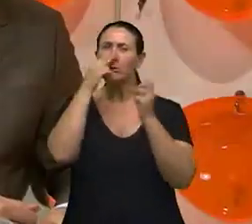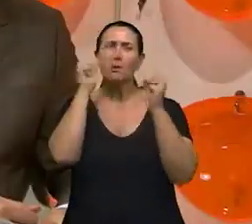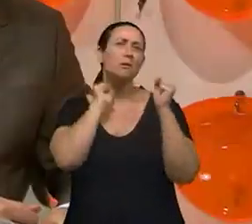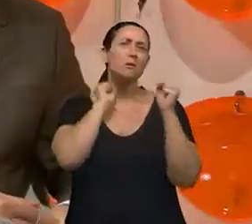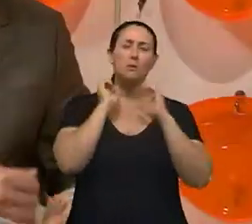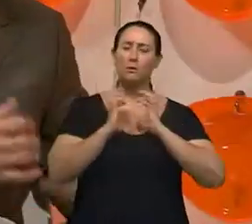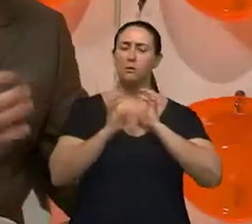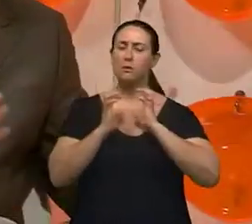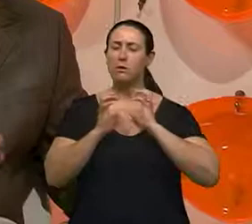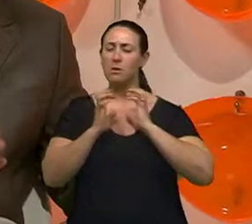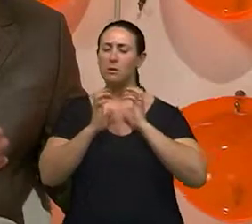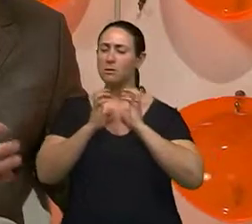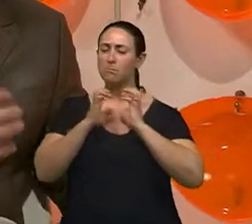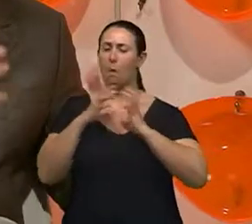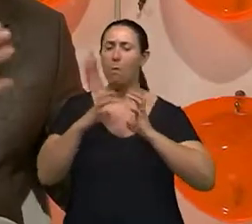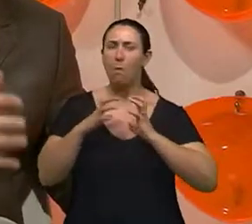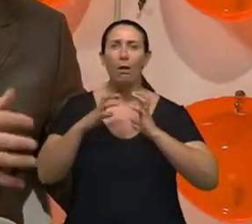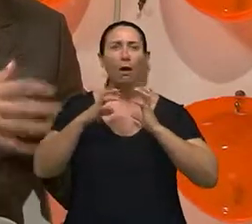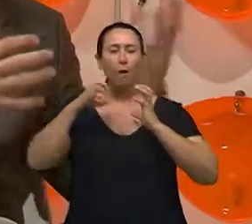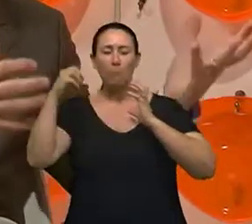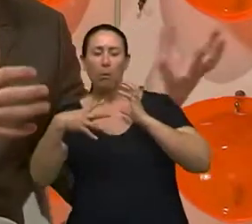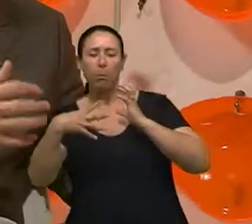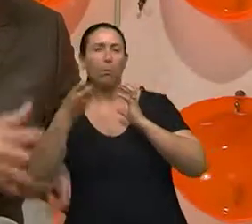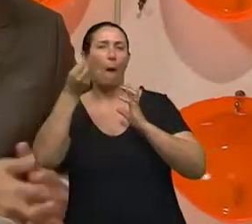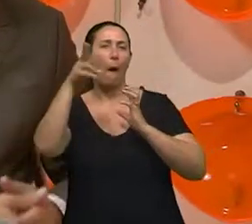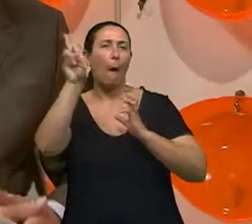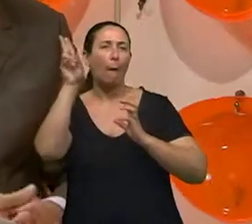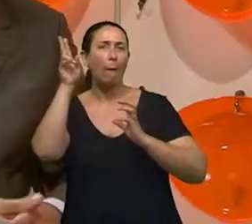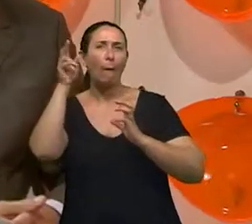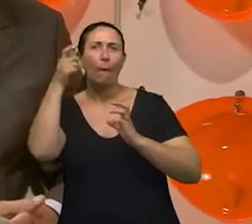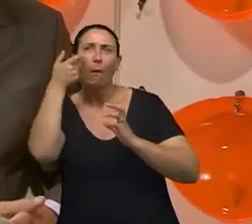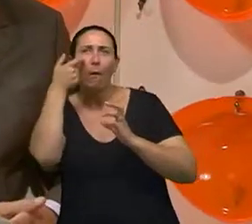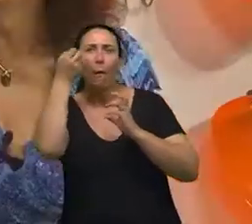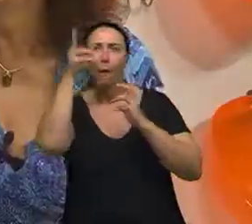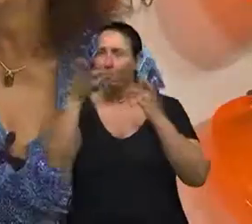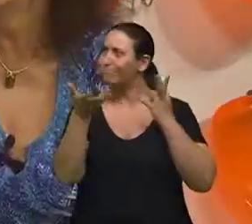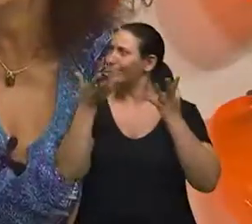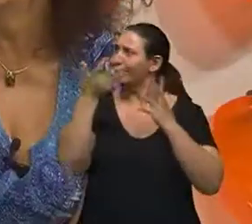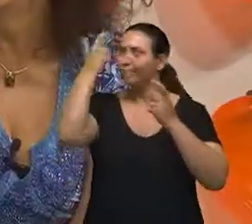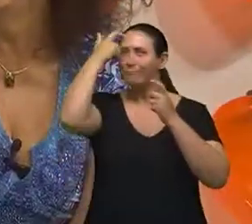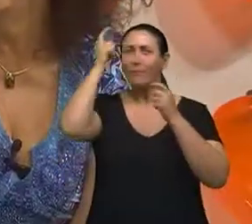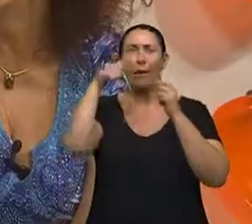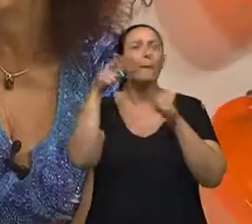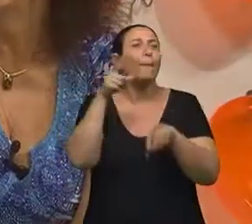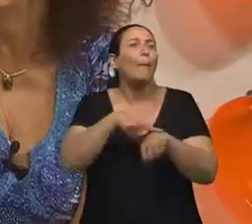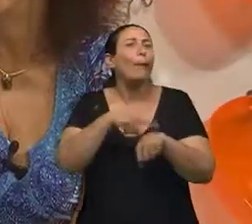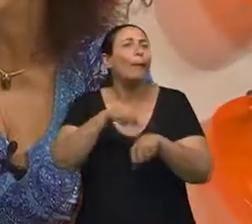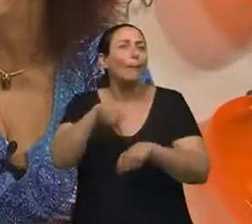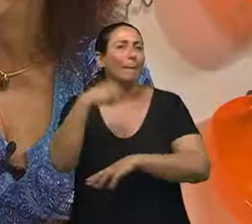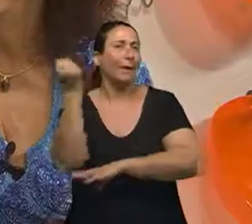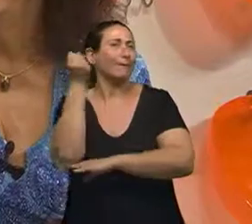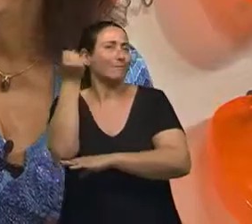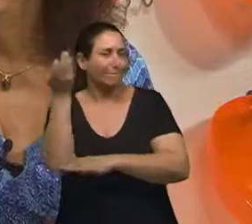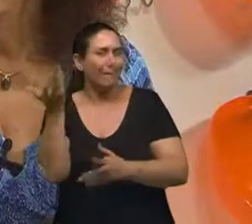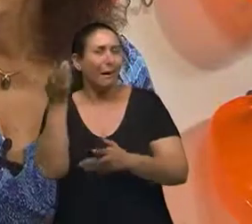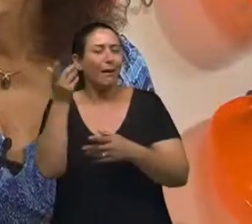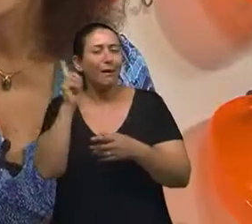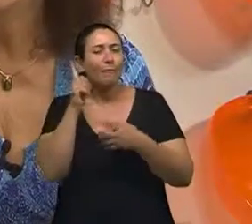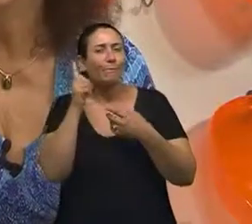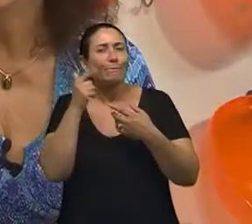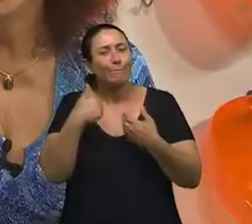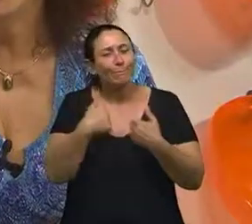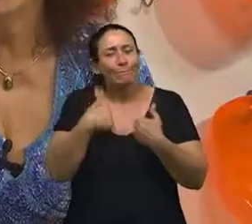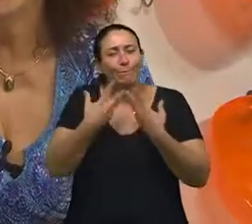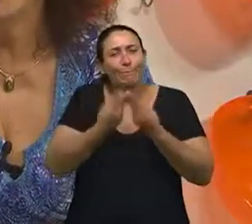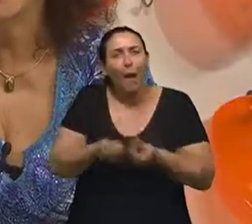Em geral, descarrega em alguma área do corpo para proteger a mente. Exatamente. É, no que está mais frágil naquele momento, penso eu, exatamente, né? Exatamente,